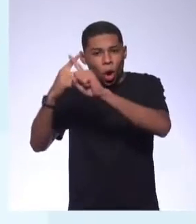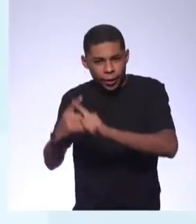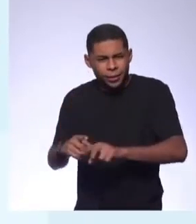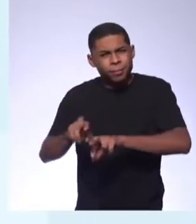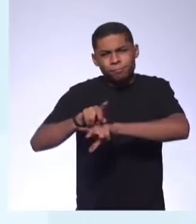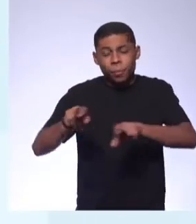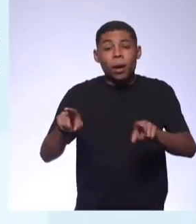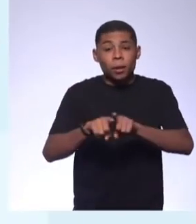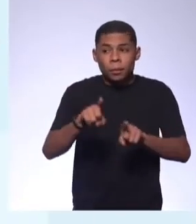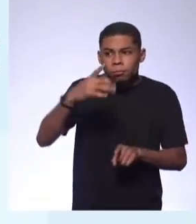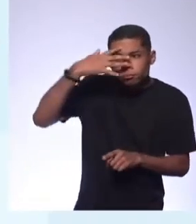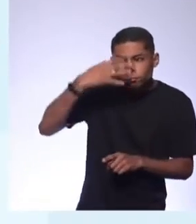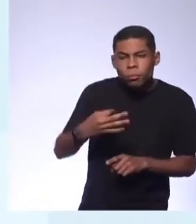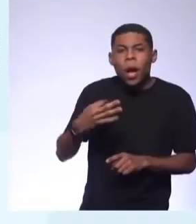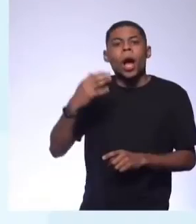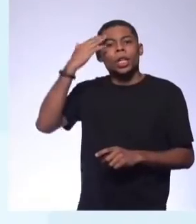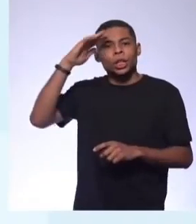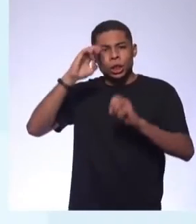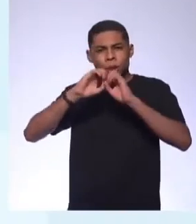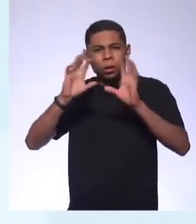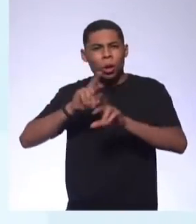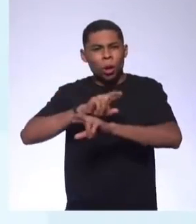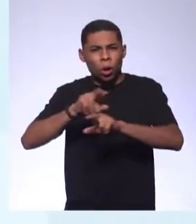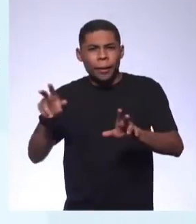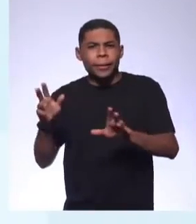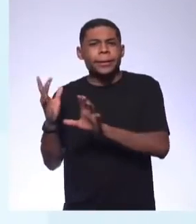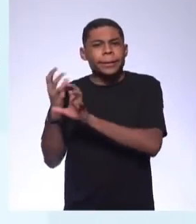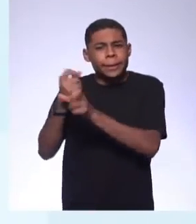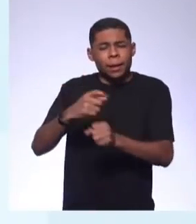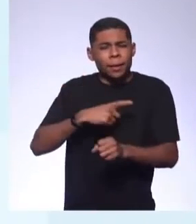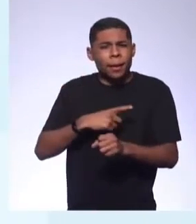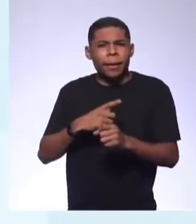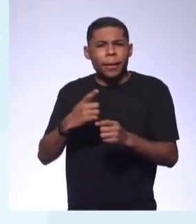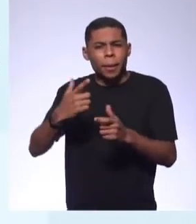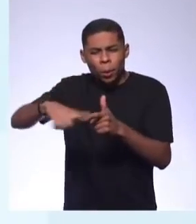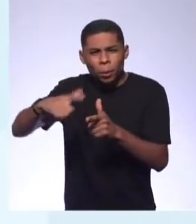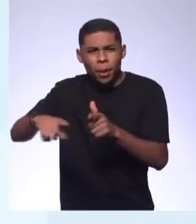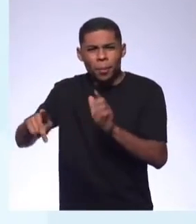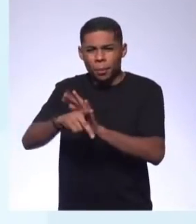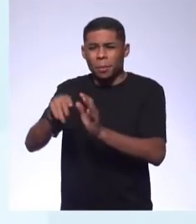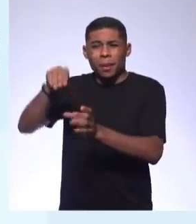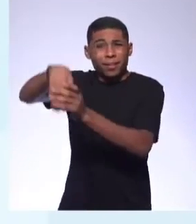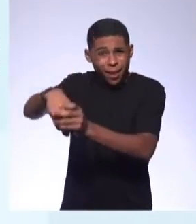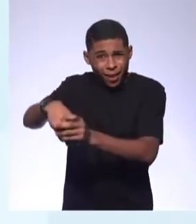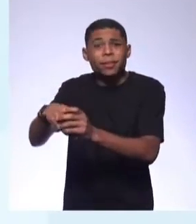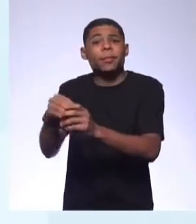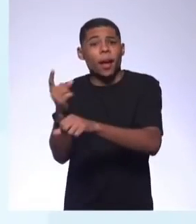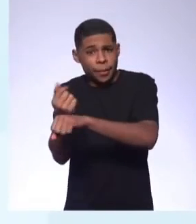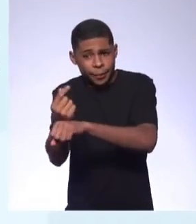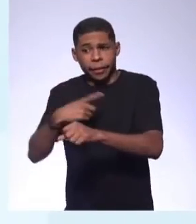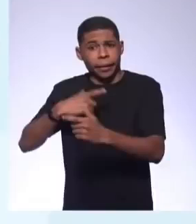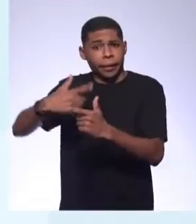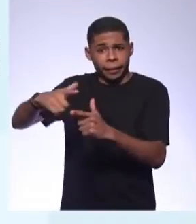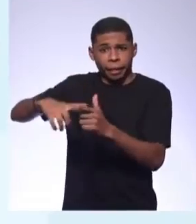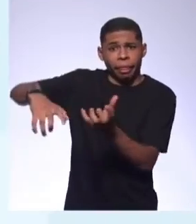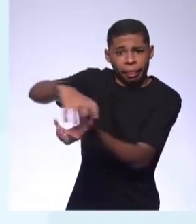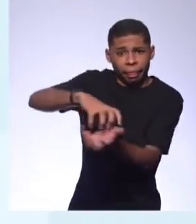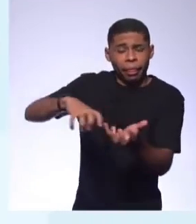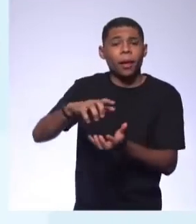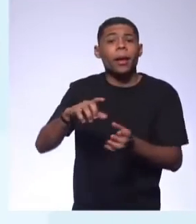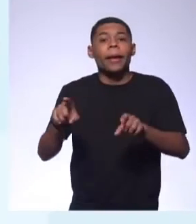e compreender as relações existentes entre as crises do sistema capitalista e os